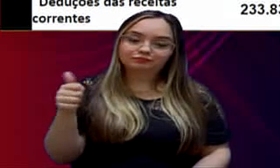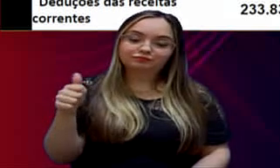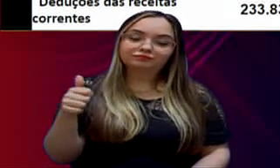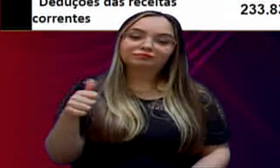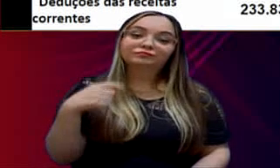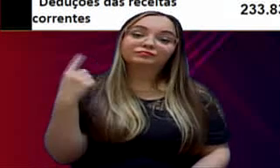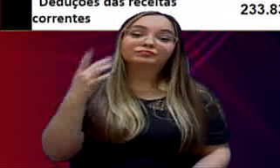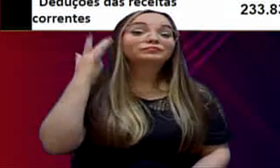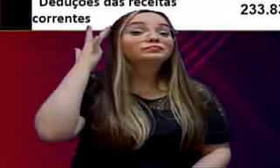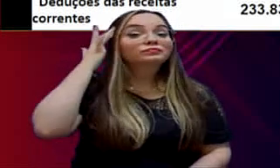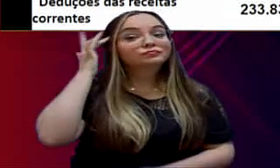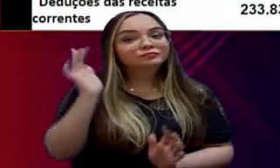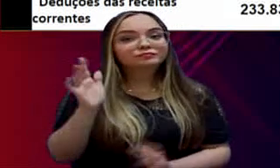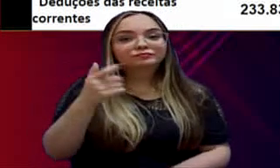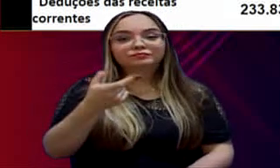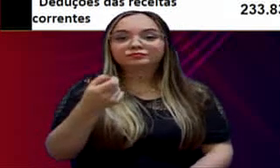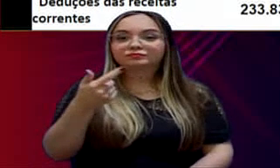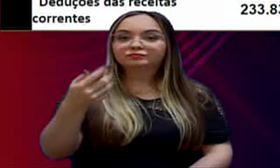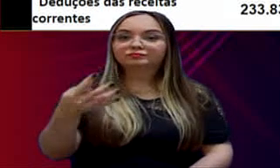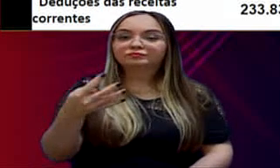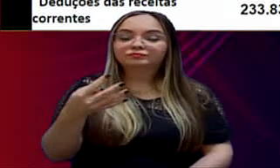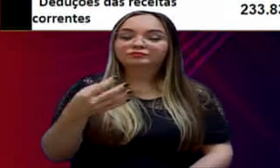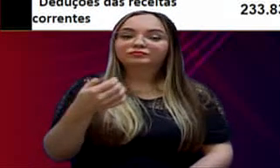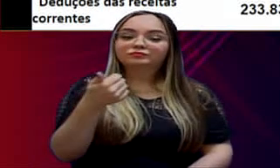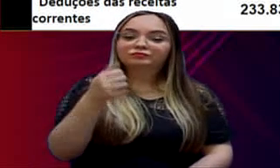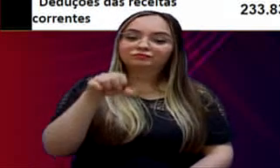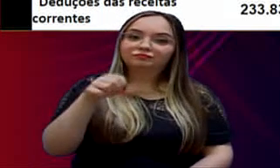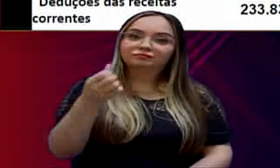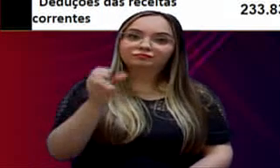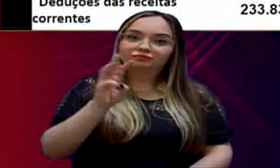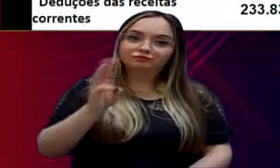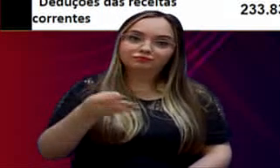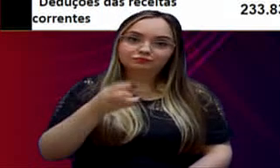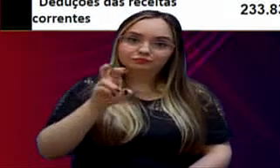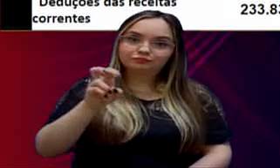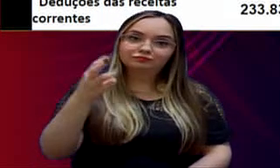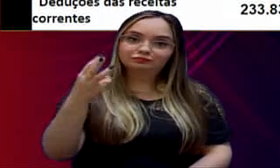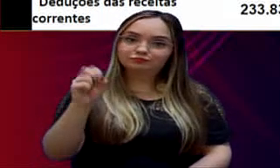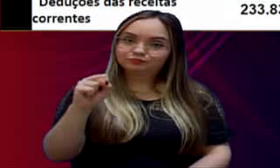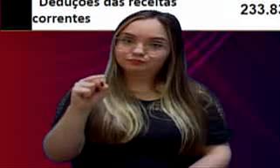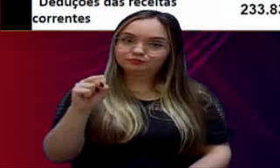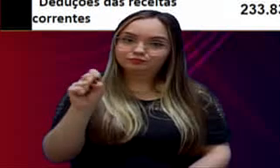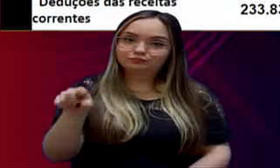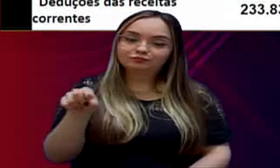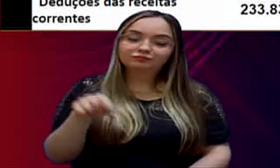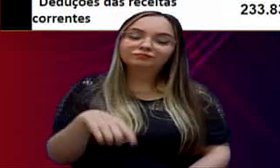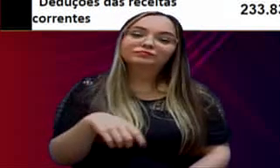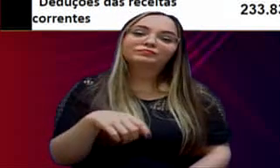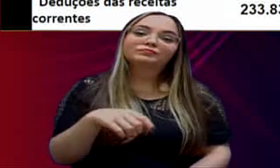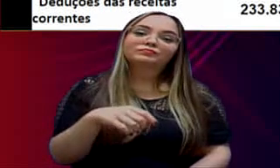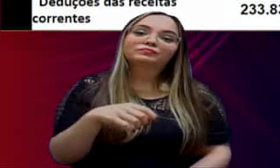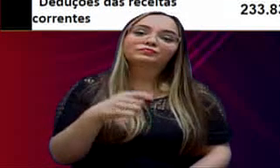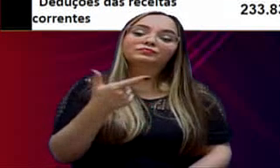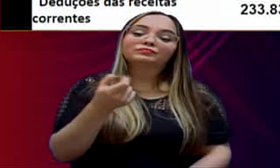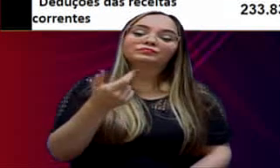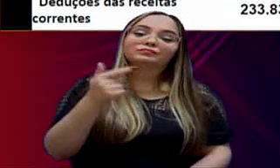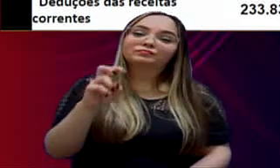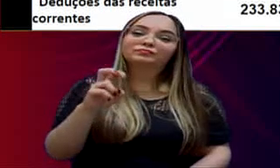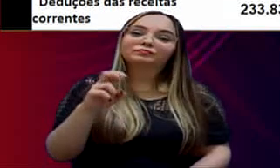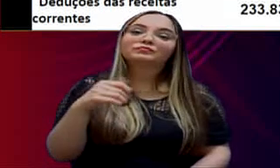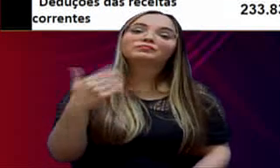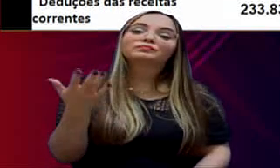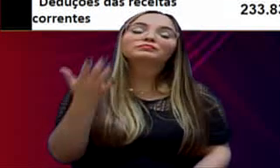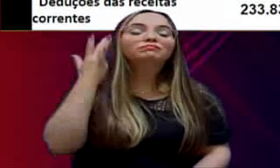estimativa para 2024 de 196 milhões 538 a estimativa de 2025 de